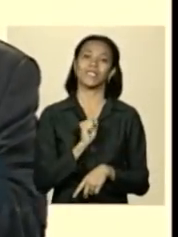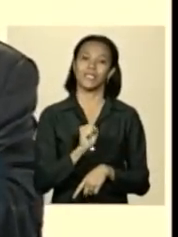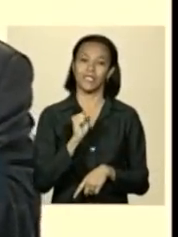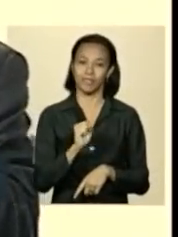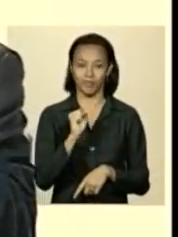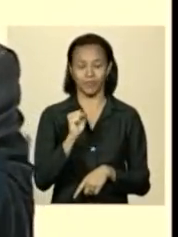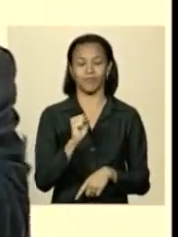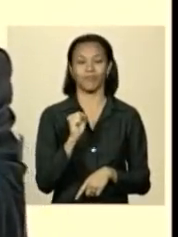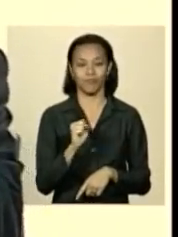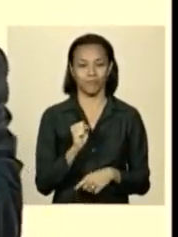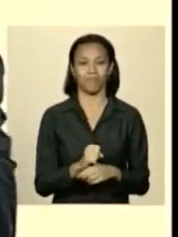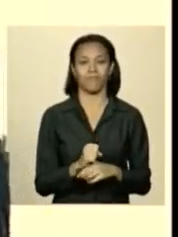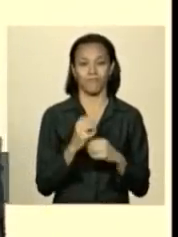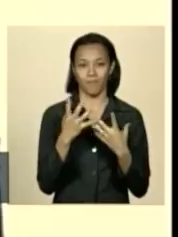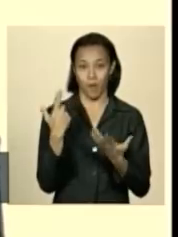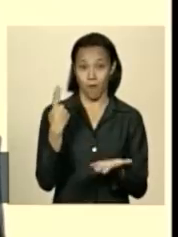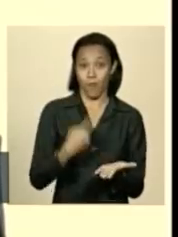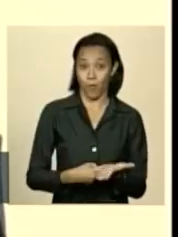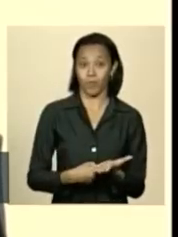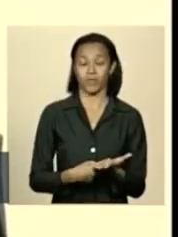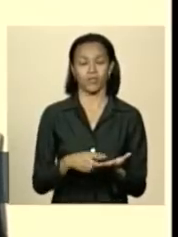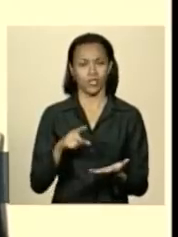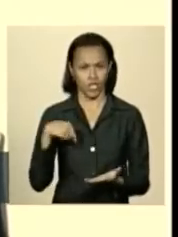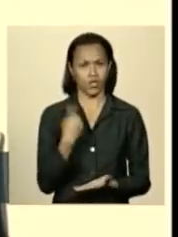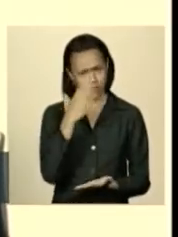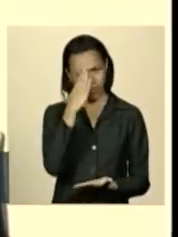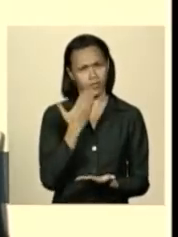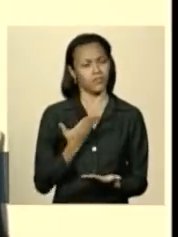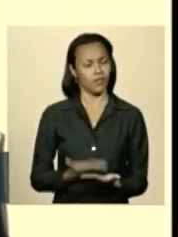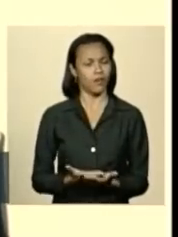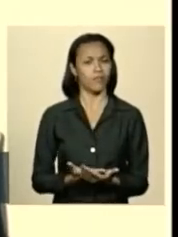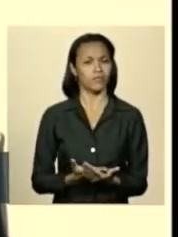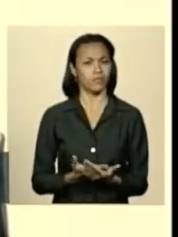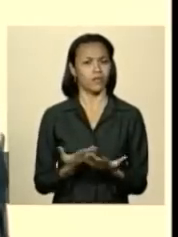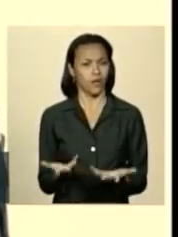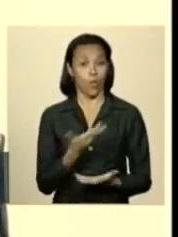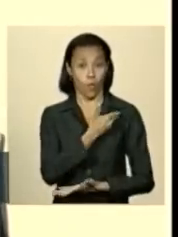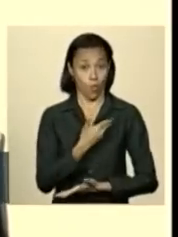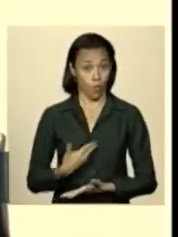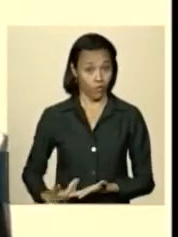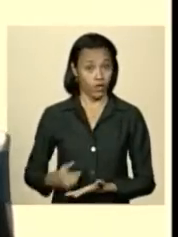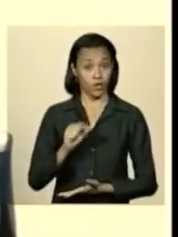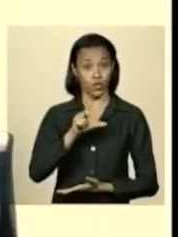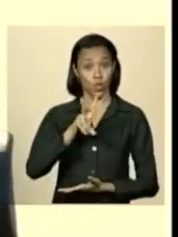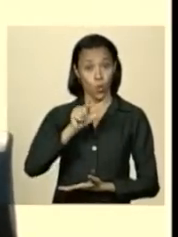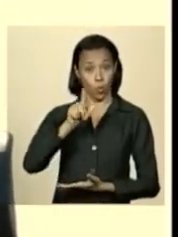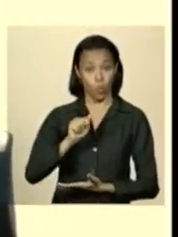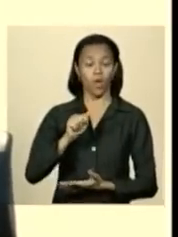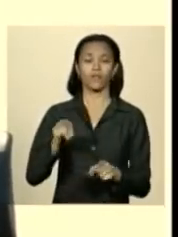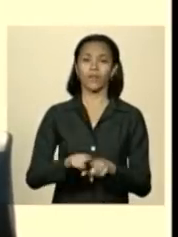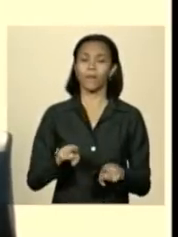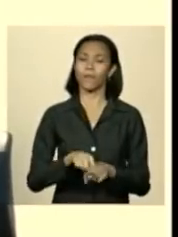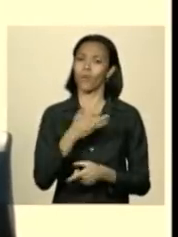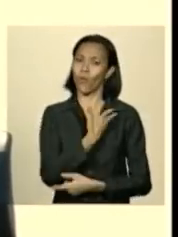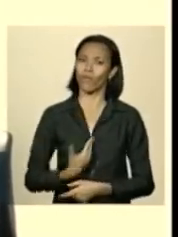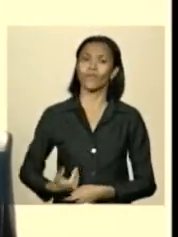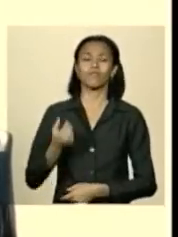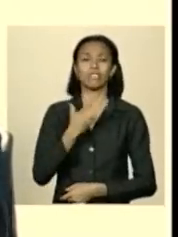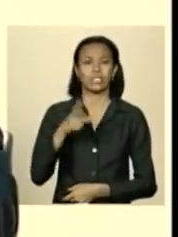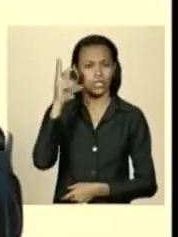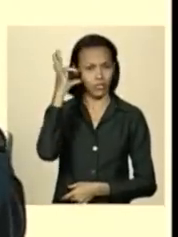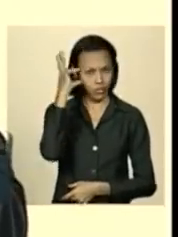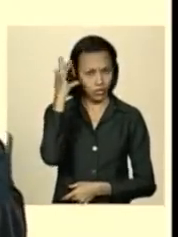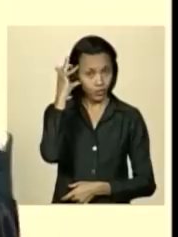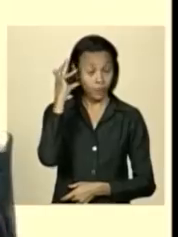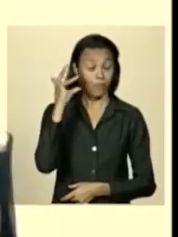reserva Nossa geração e nós acreditamos que tanto o governo do presidente L Como o governo da presidente Dilma